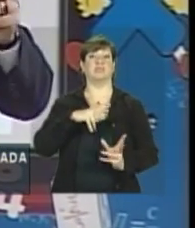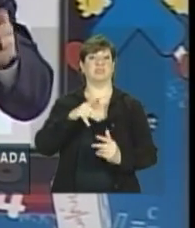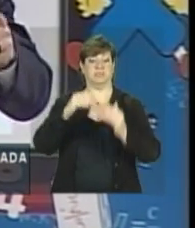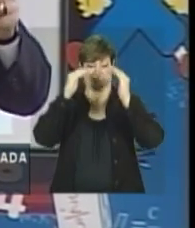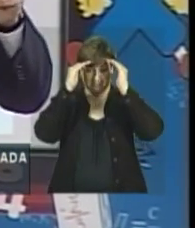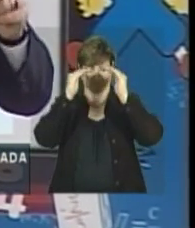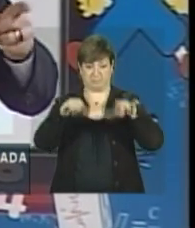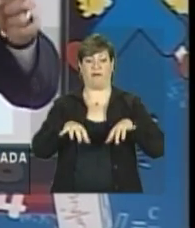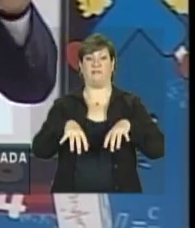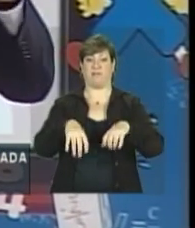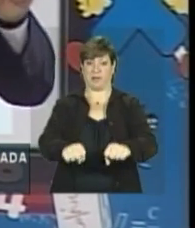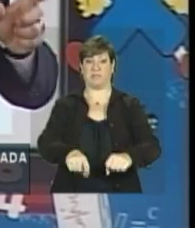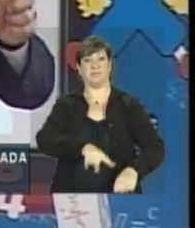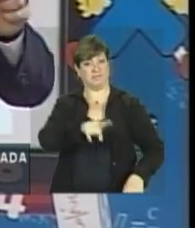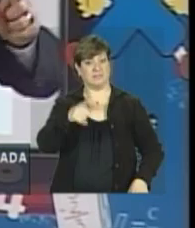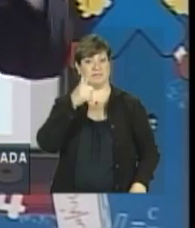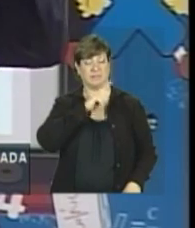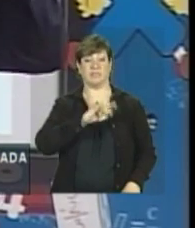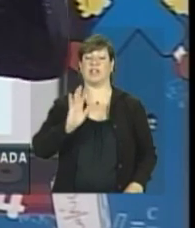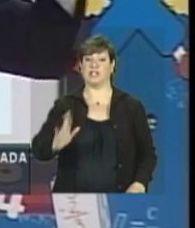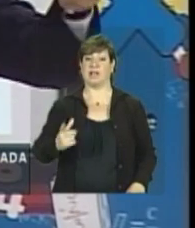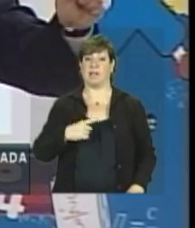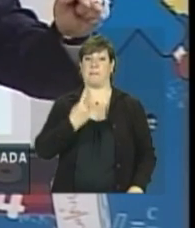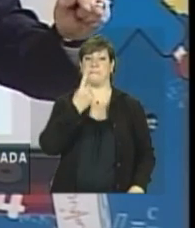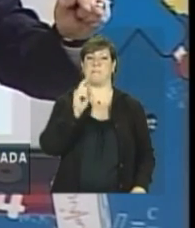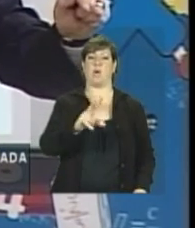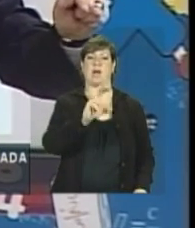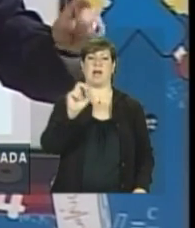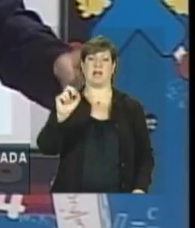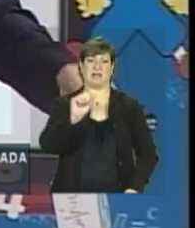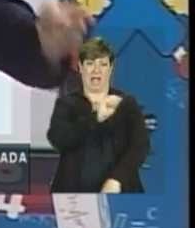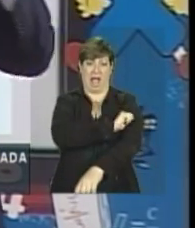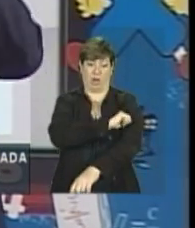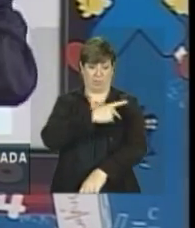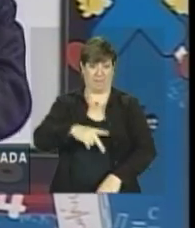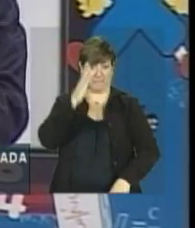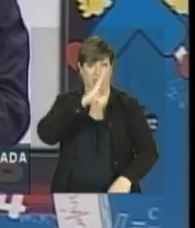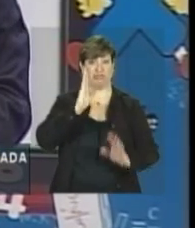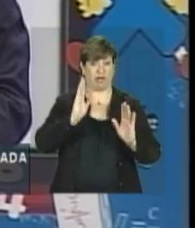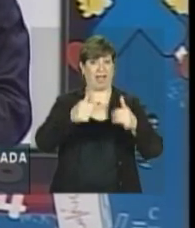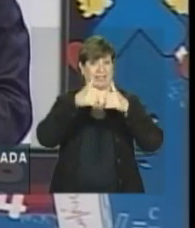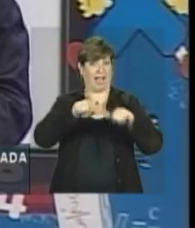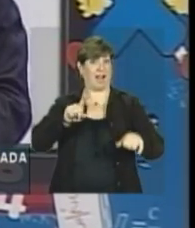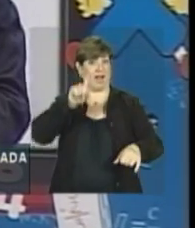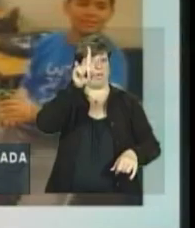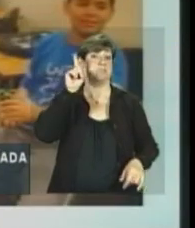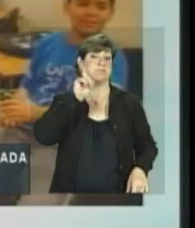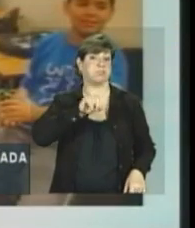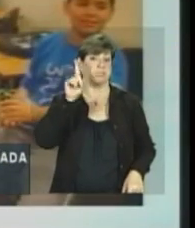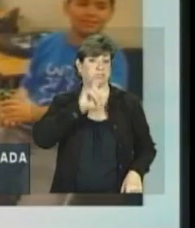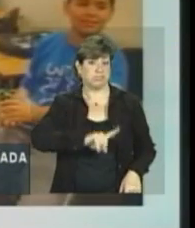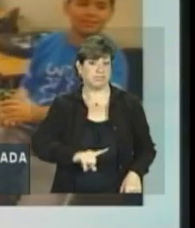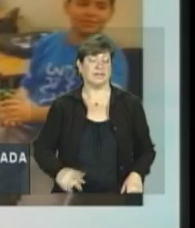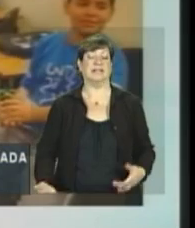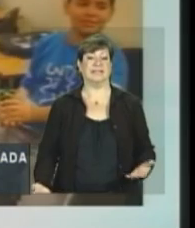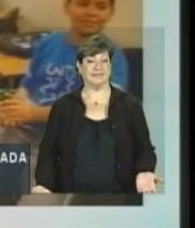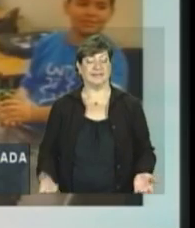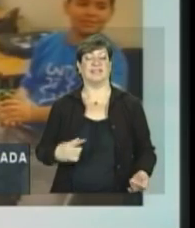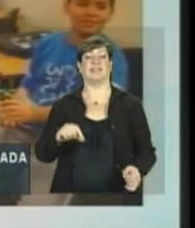Nós acabamos de selecionar 1.500 alunos que já estão nos Estados Unidos, fizemos agora o segundo edital de Ciência Sem